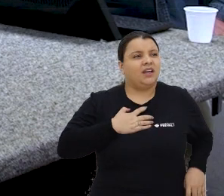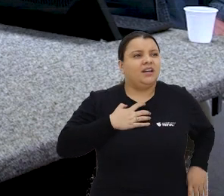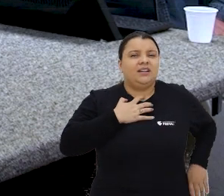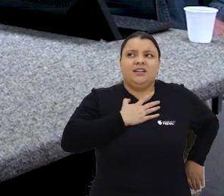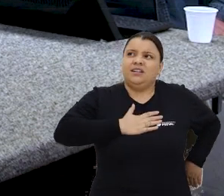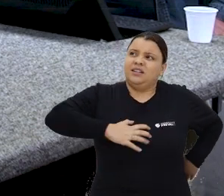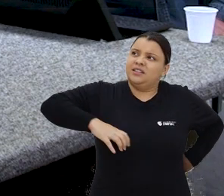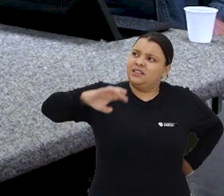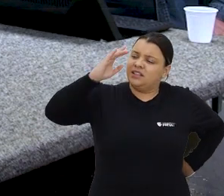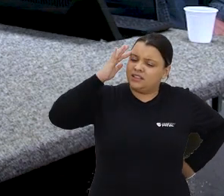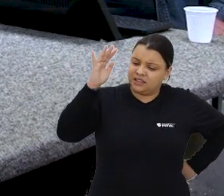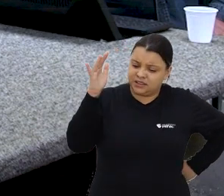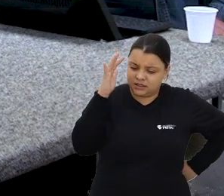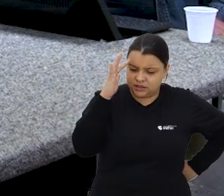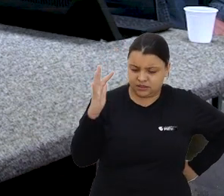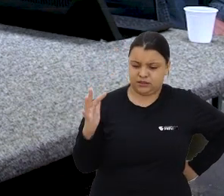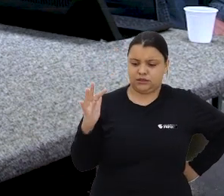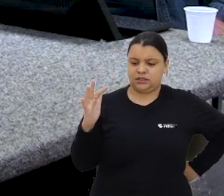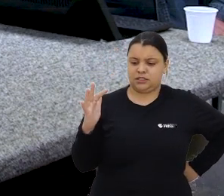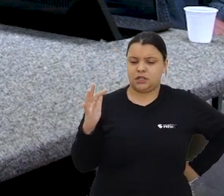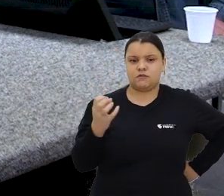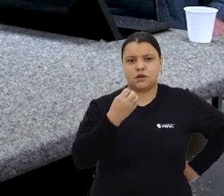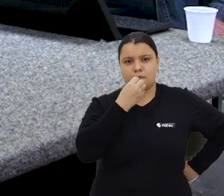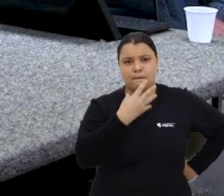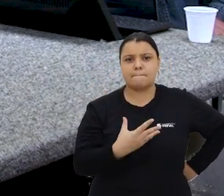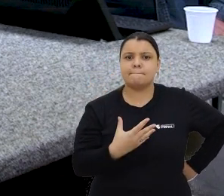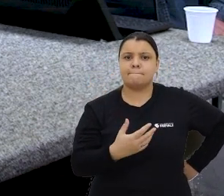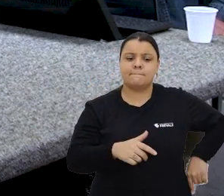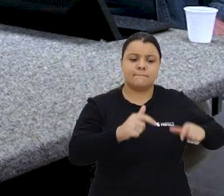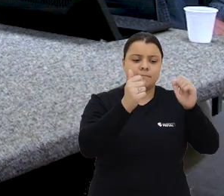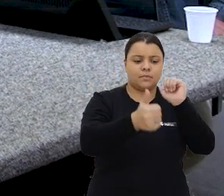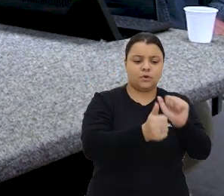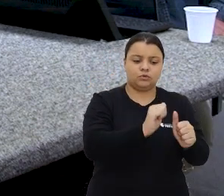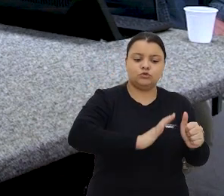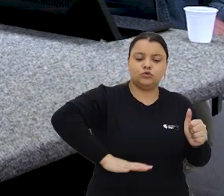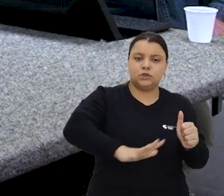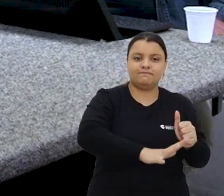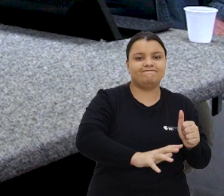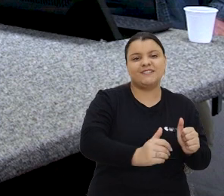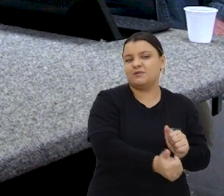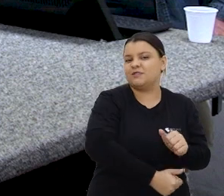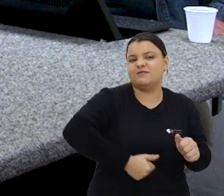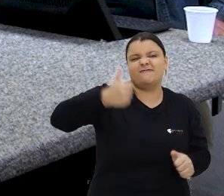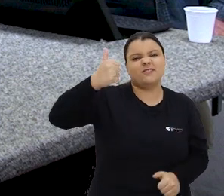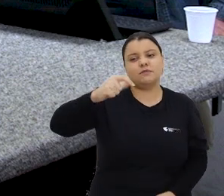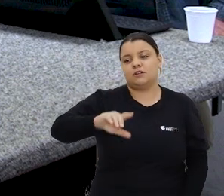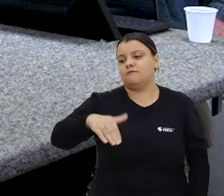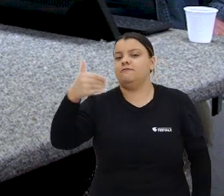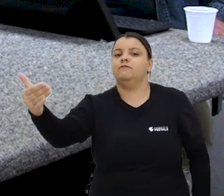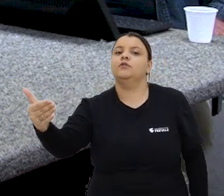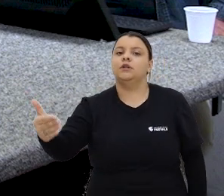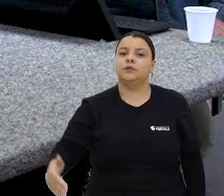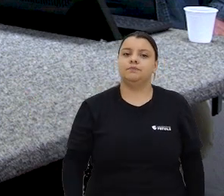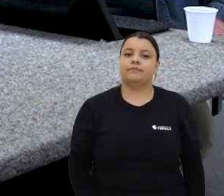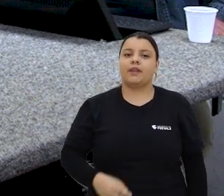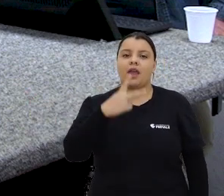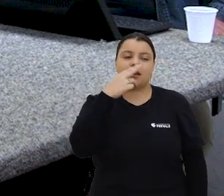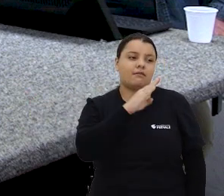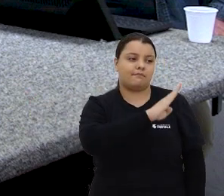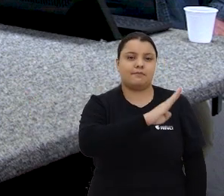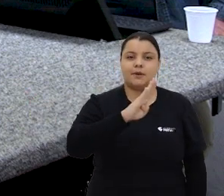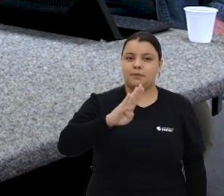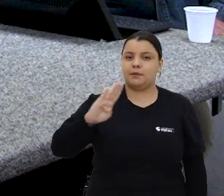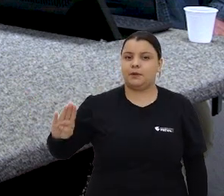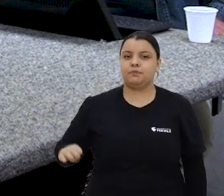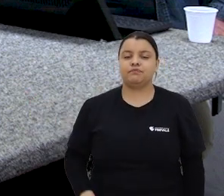que além de ser bom dentro do campo, eu tinha que ser muito melhor fora. Porque eu estava como se fosse num Big Brother, o tempo